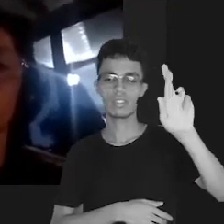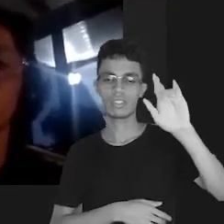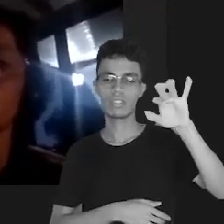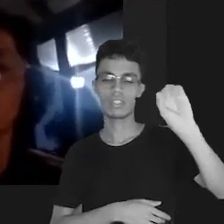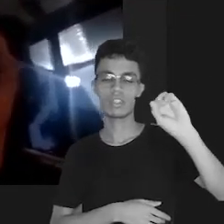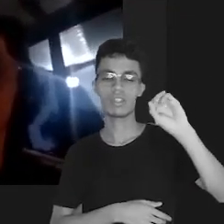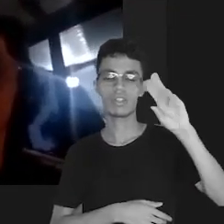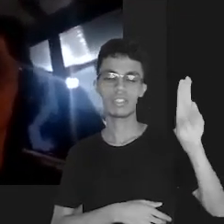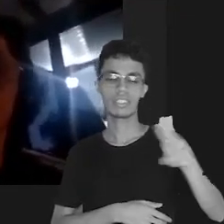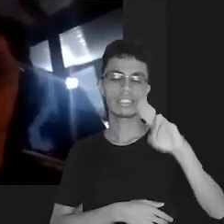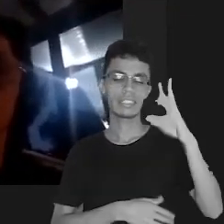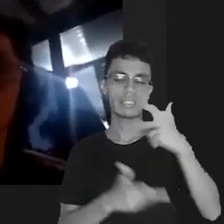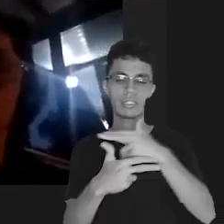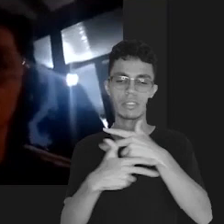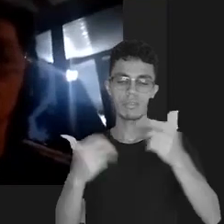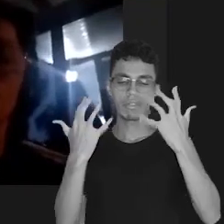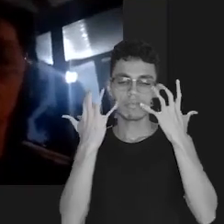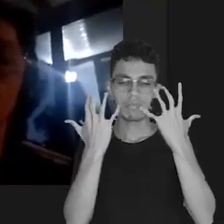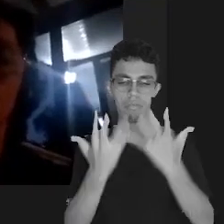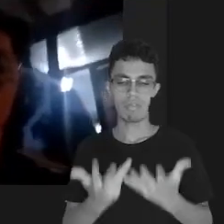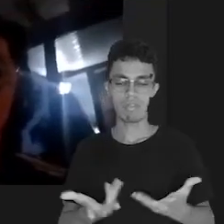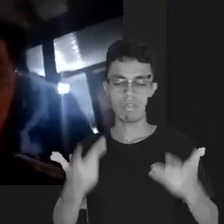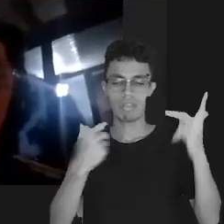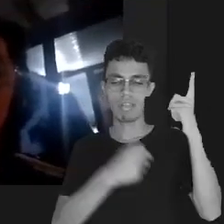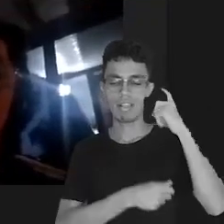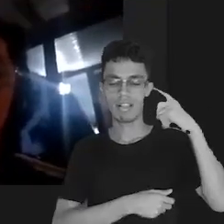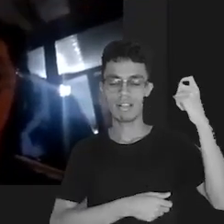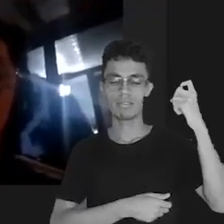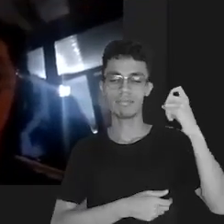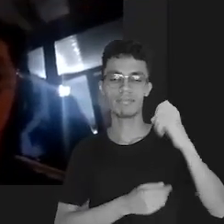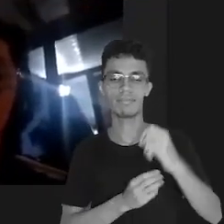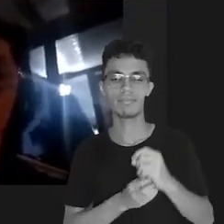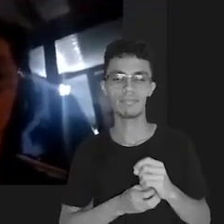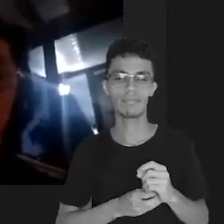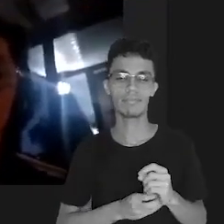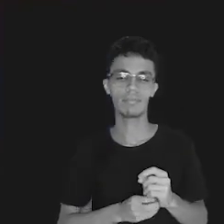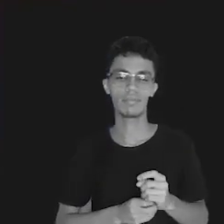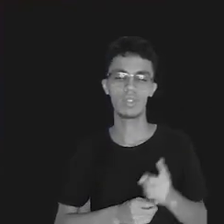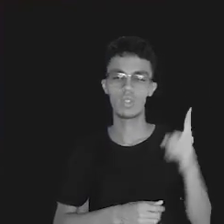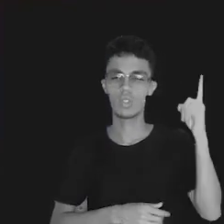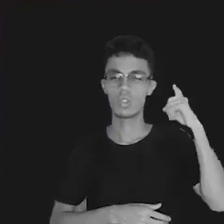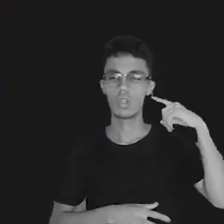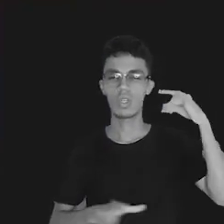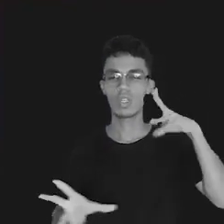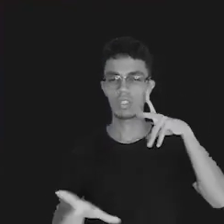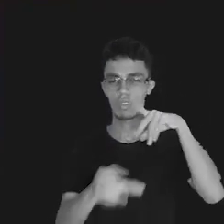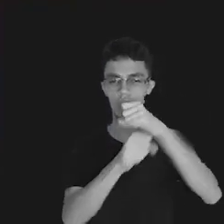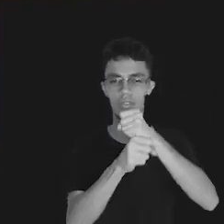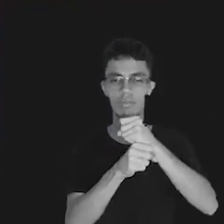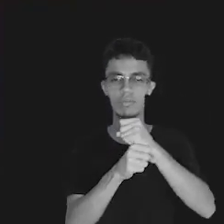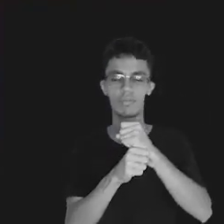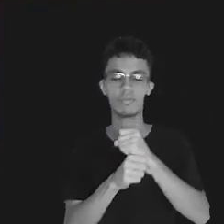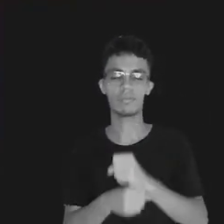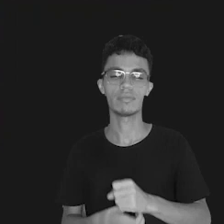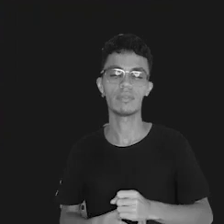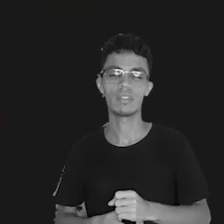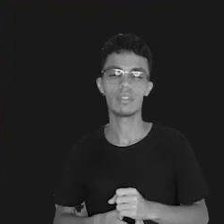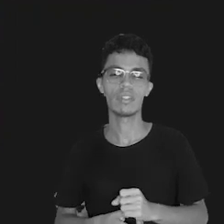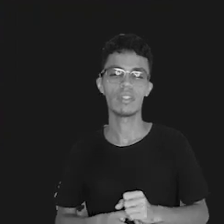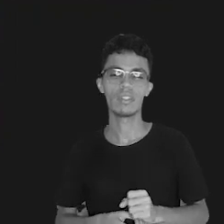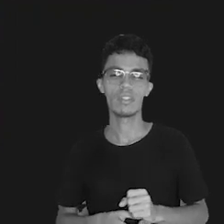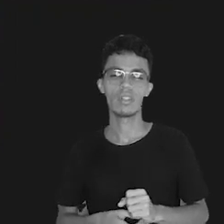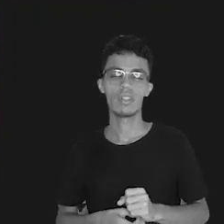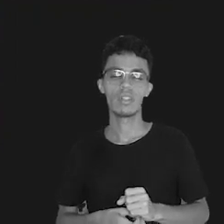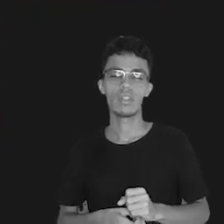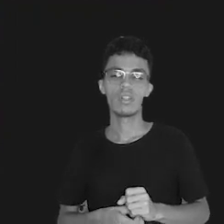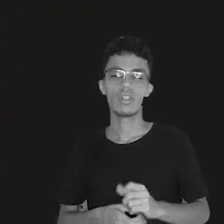coisas mais pesadas, né, como o som do gongo, né, essas coisas que trazem, de alguma forma, os tons mais